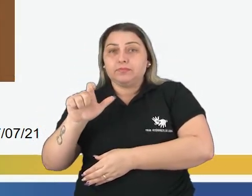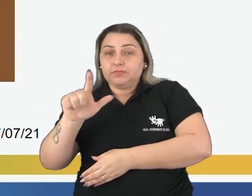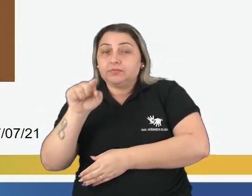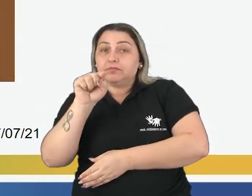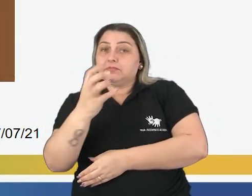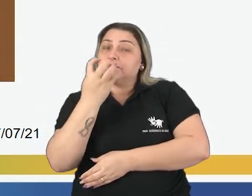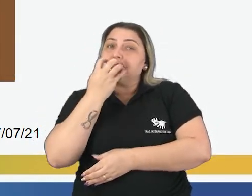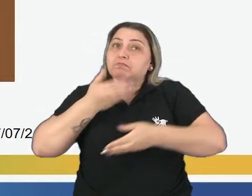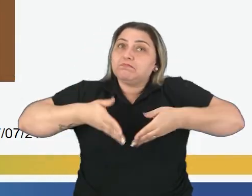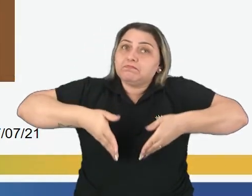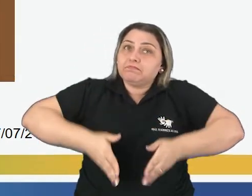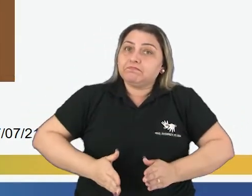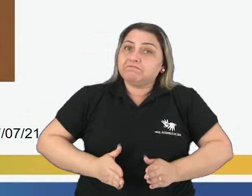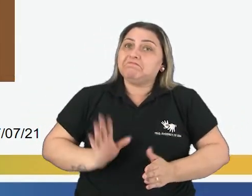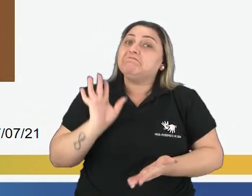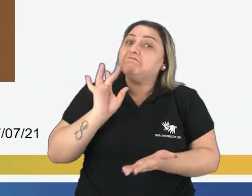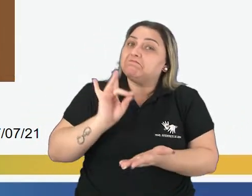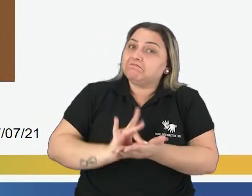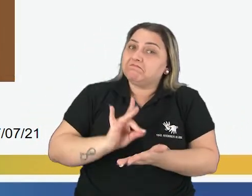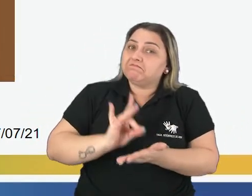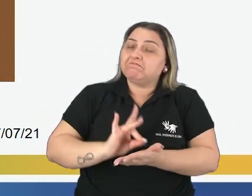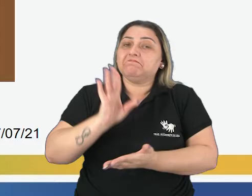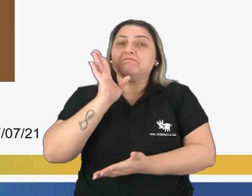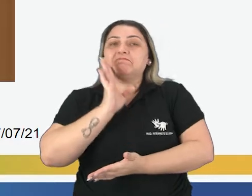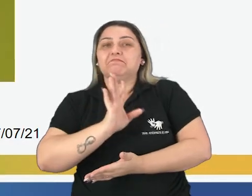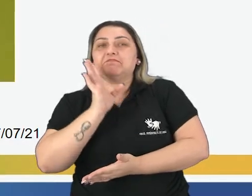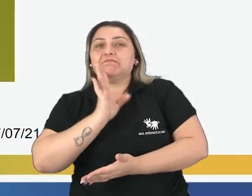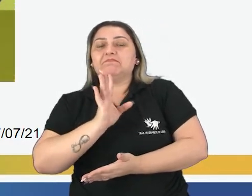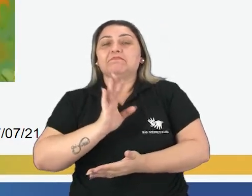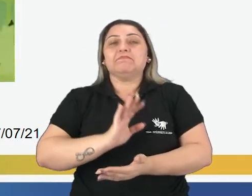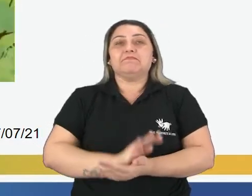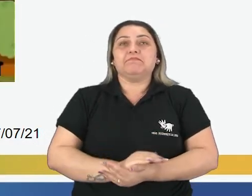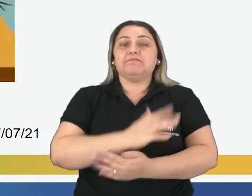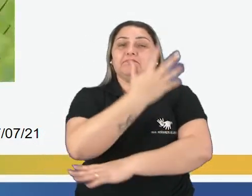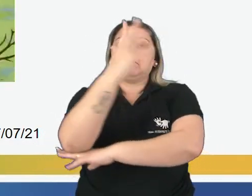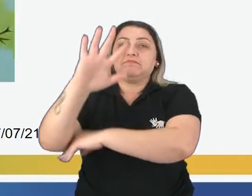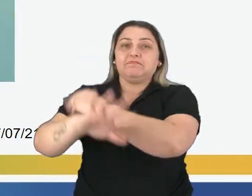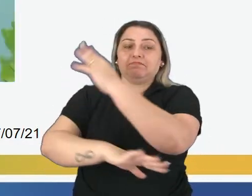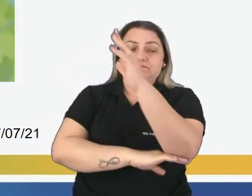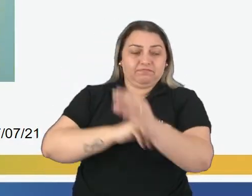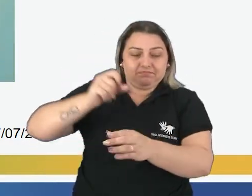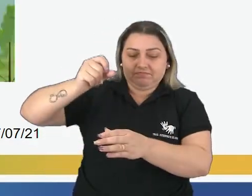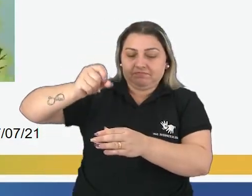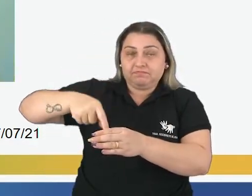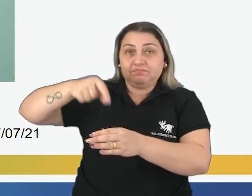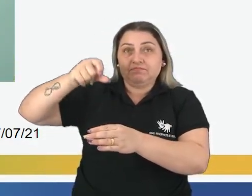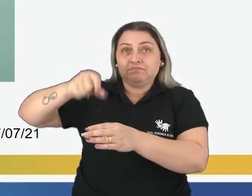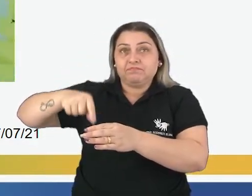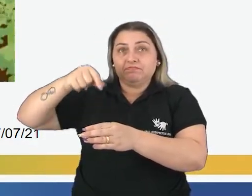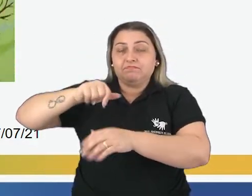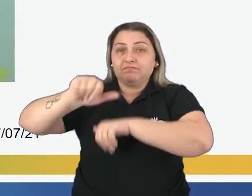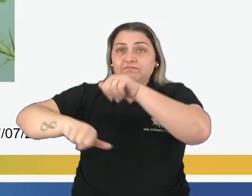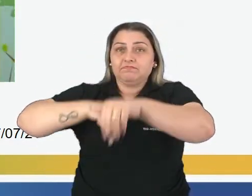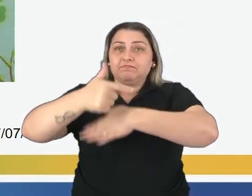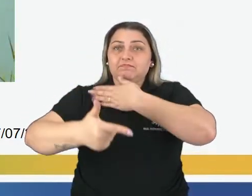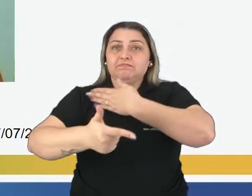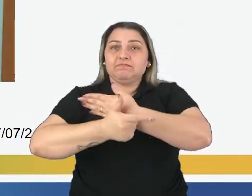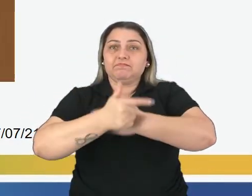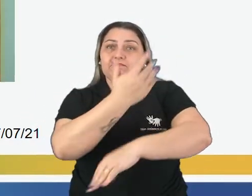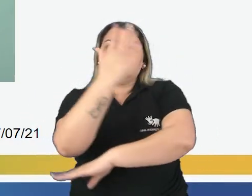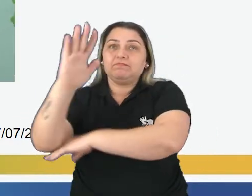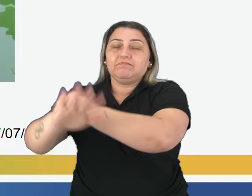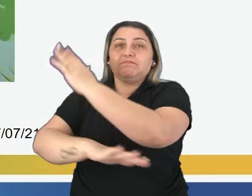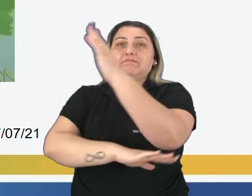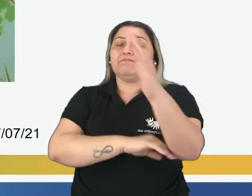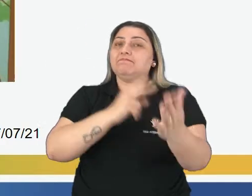o Skip nasceram. É mesmo? Que legal! Essas árvores foram plantadas para virarem papel. Essa floresta